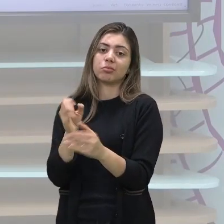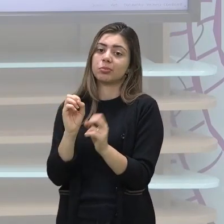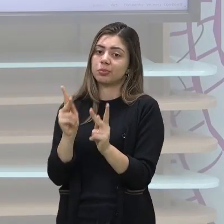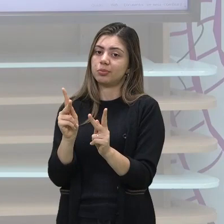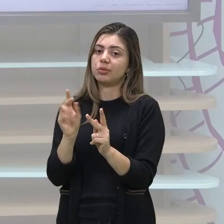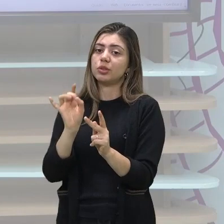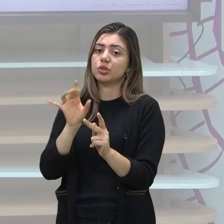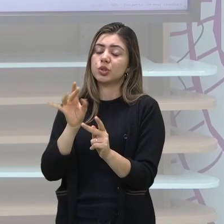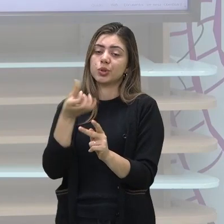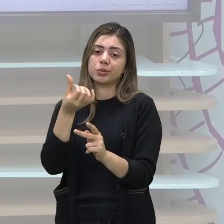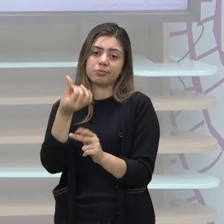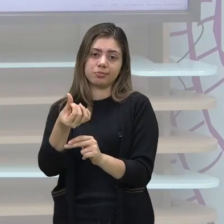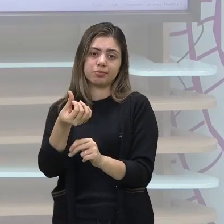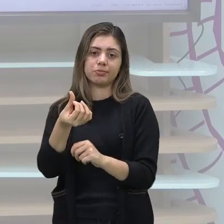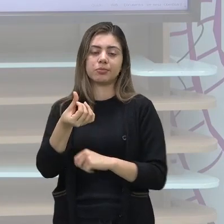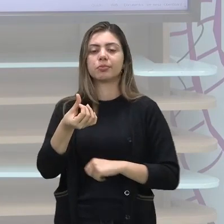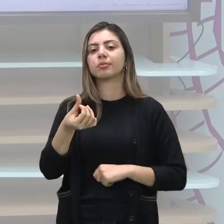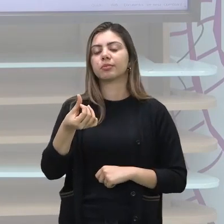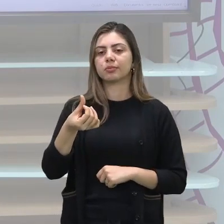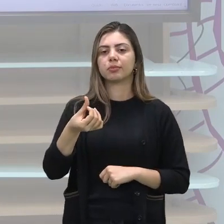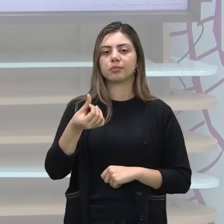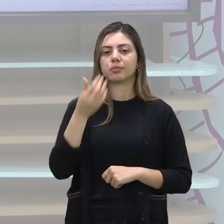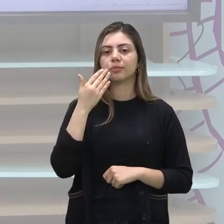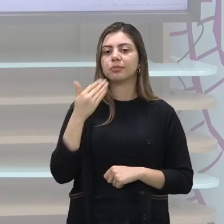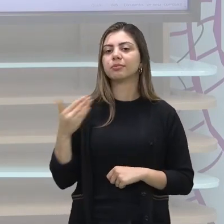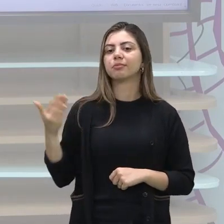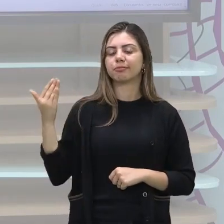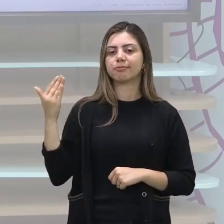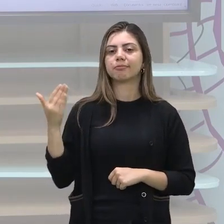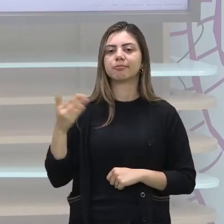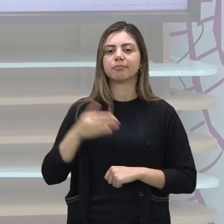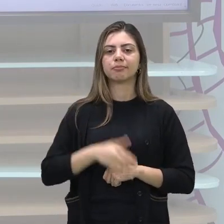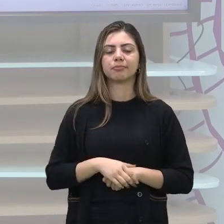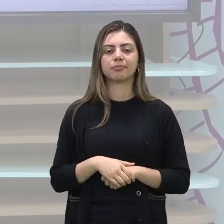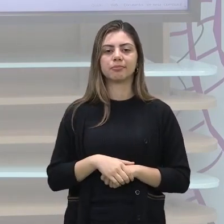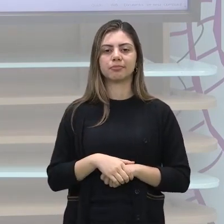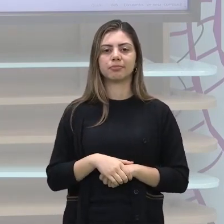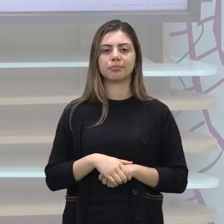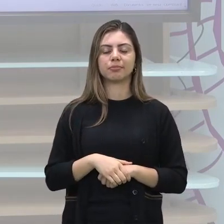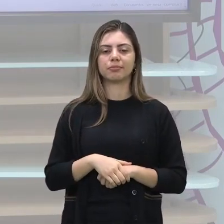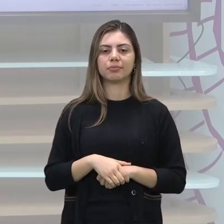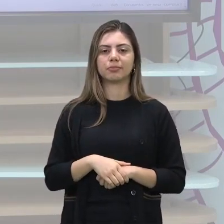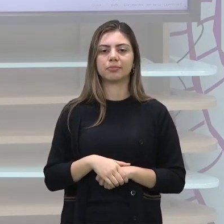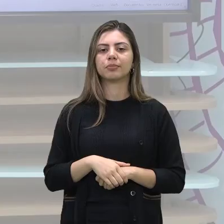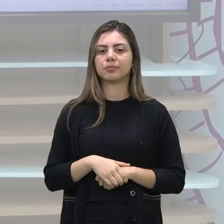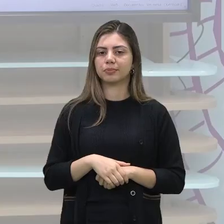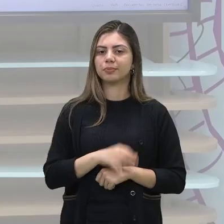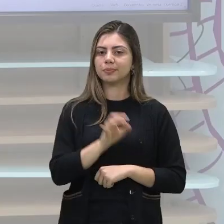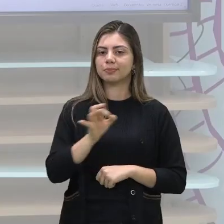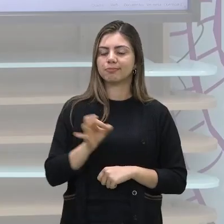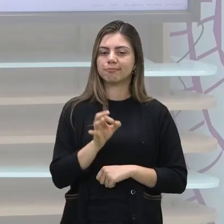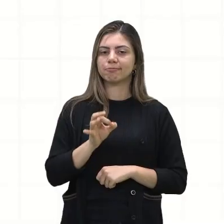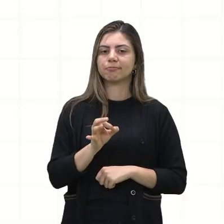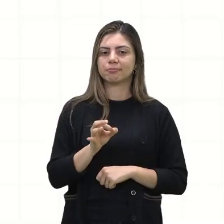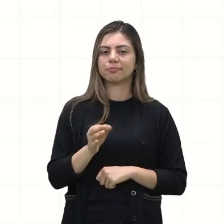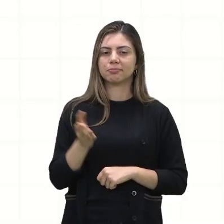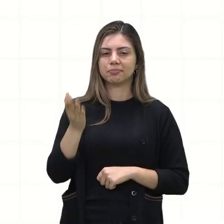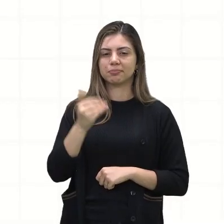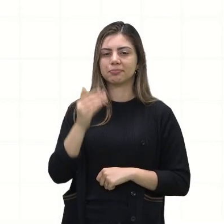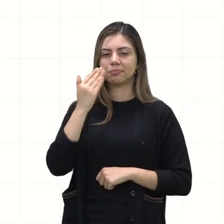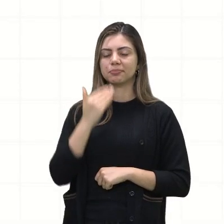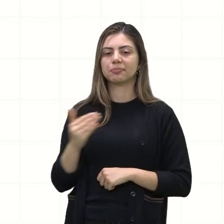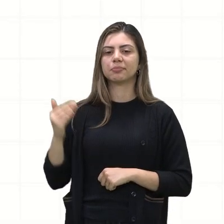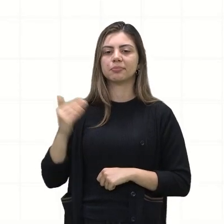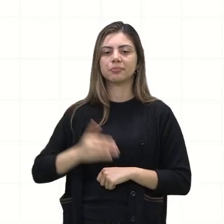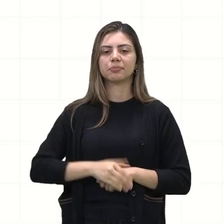aqui, está fechado o nosso conjunto. Conjunto finito, com todas as possibilidades colocadas aqui. Então, vem aqui comigo.